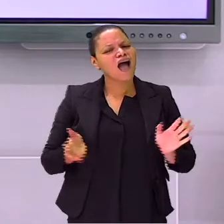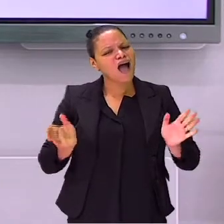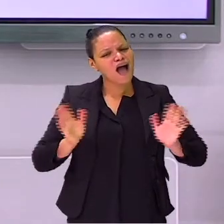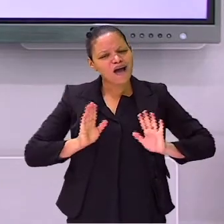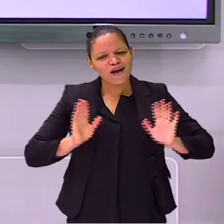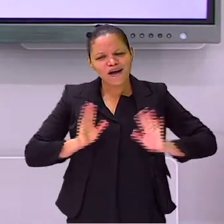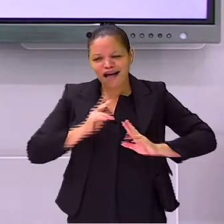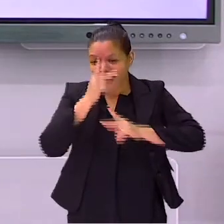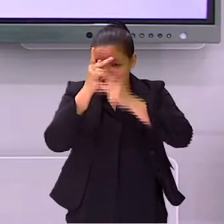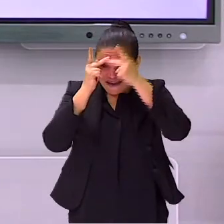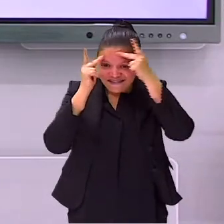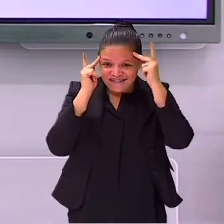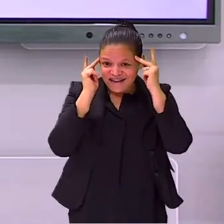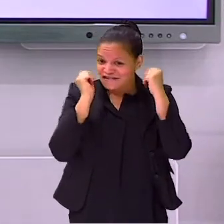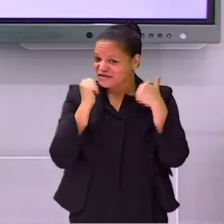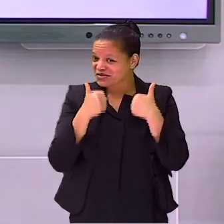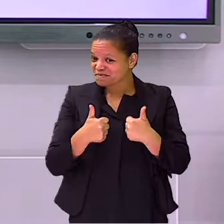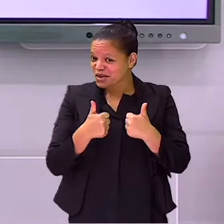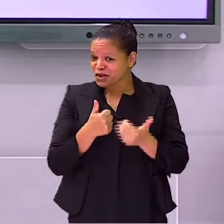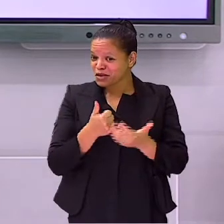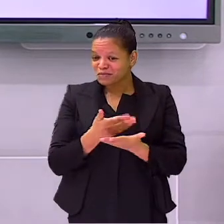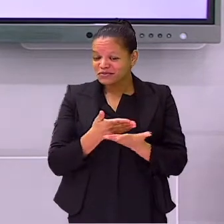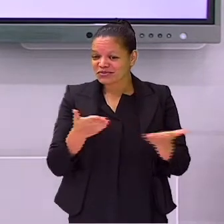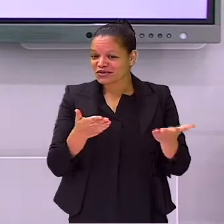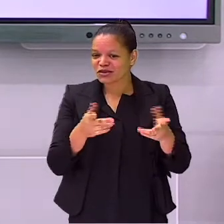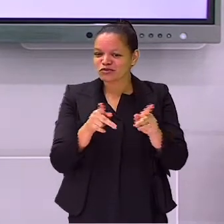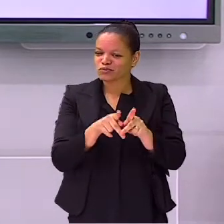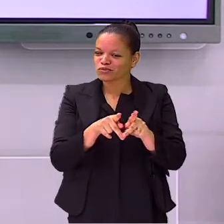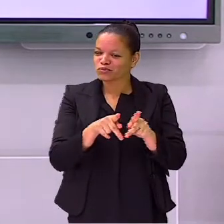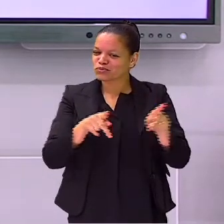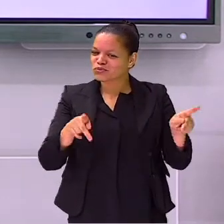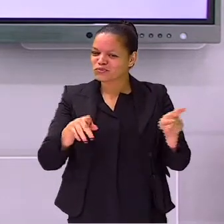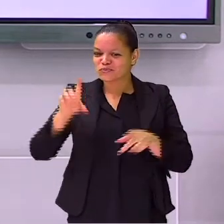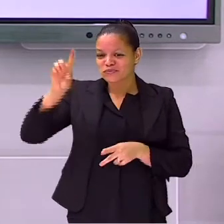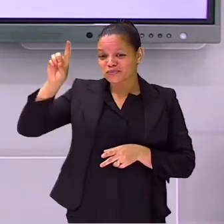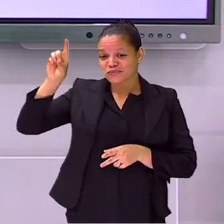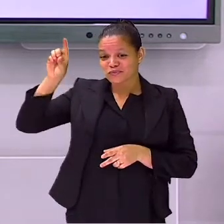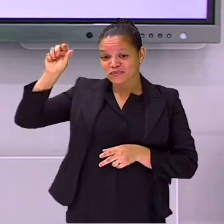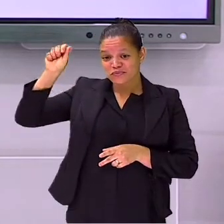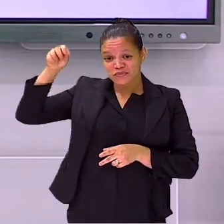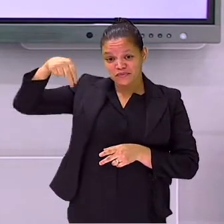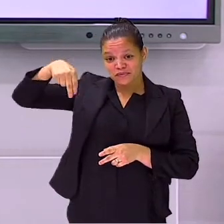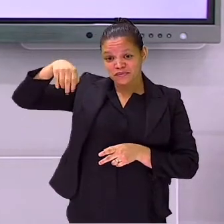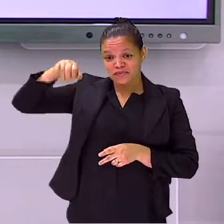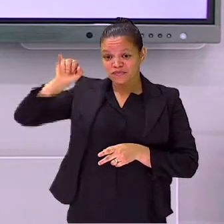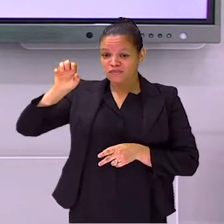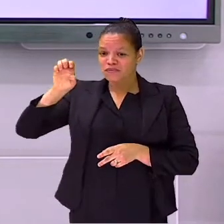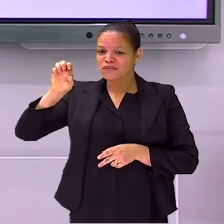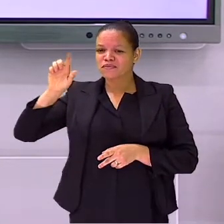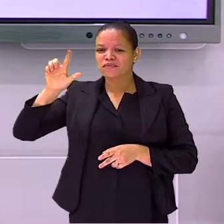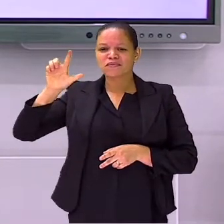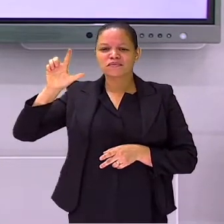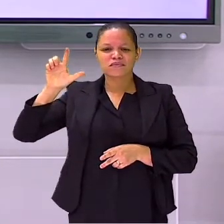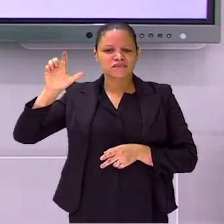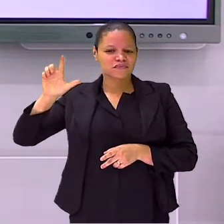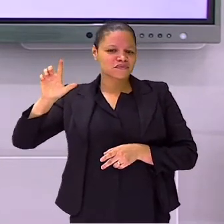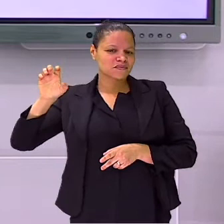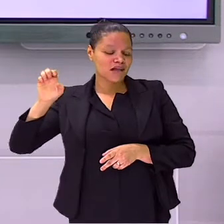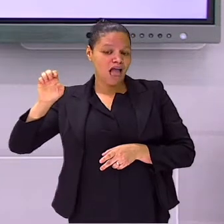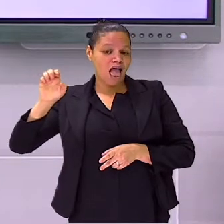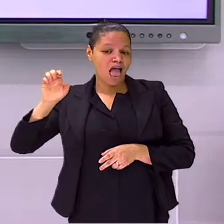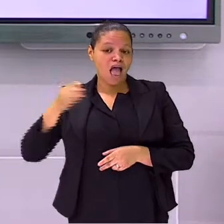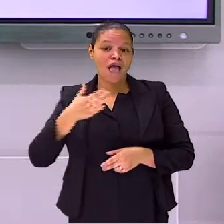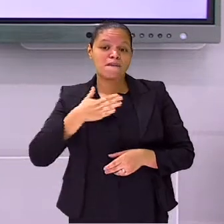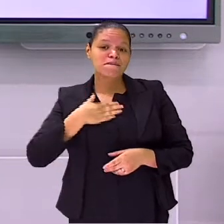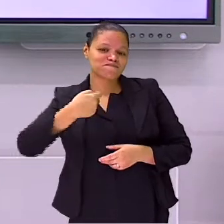Olá, pessoal, tudo bem com vocês? Eu sou a professora Daniele Cristine e vamos juntos embarcar no conhecimento com